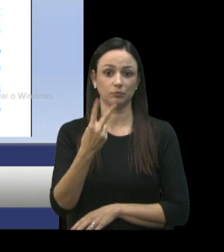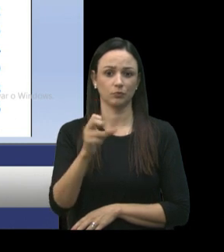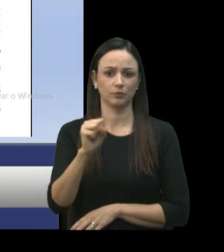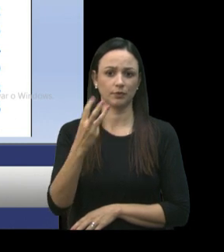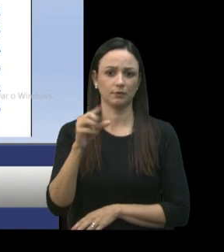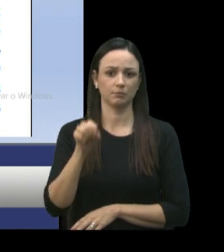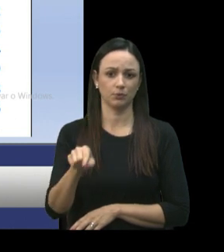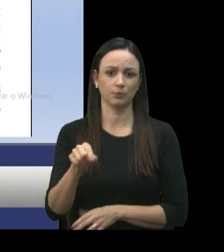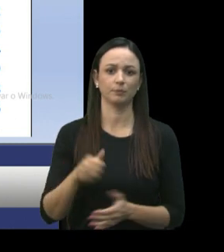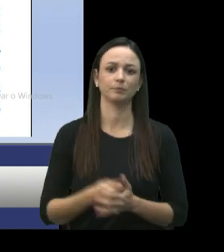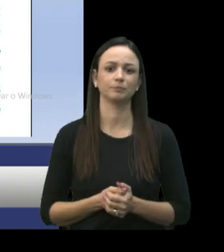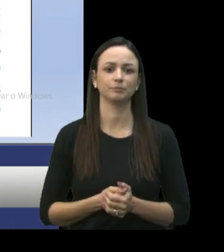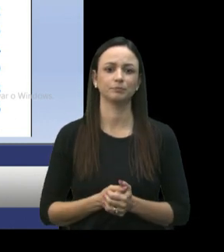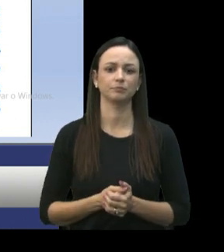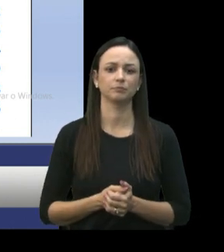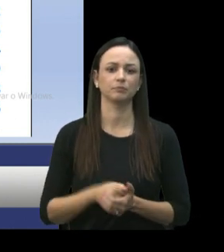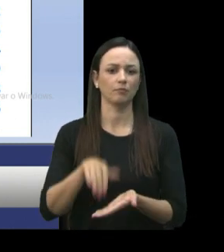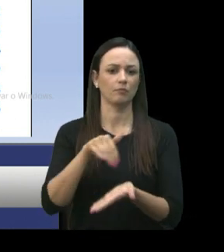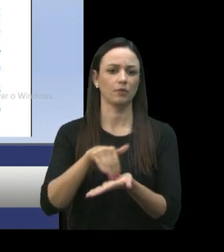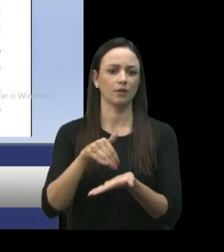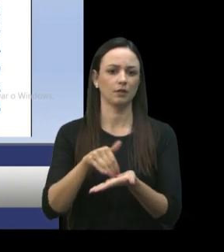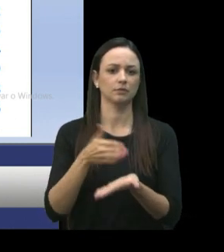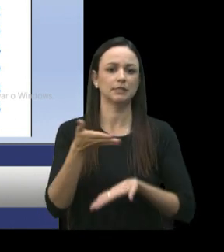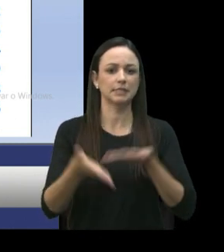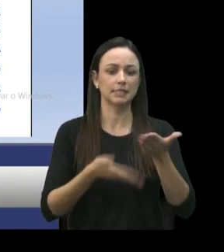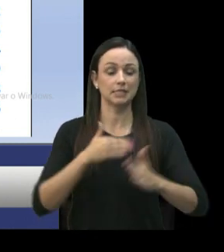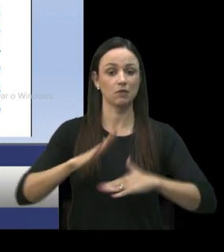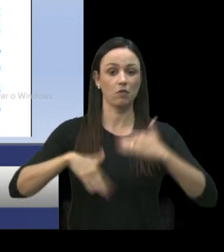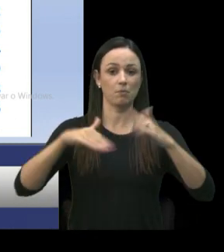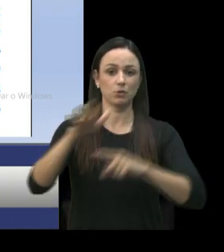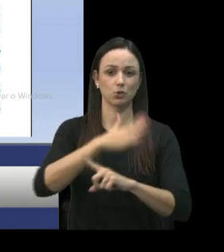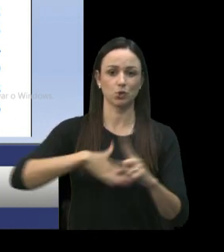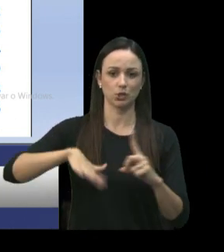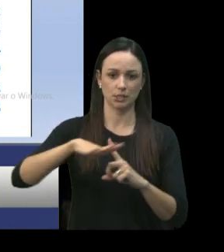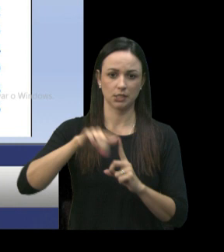R$28.283.000. Secretaria de Assistência e Desenvolvimento Social,